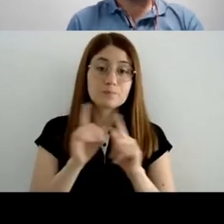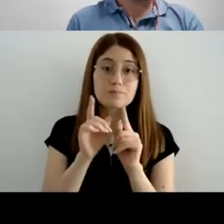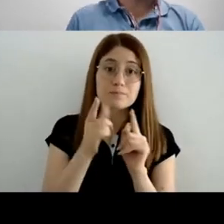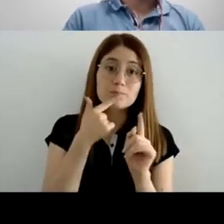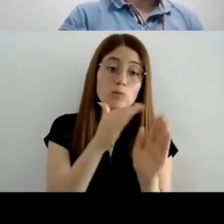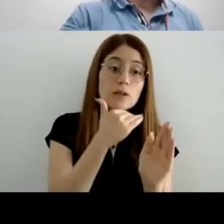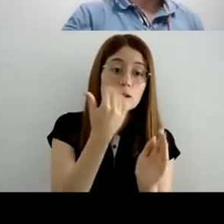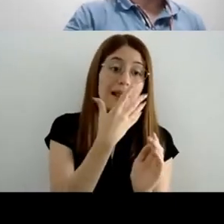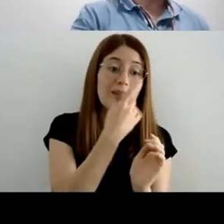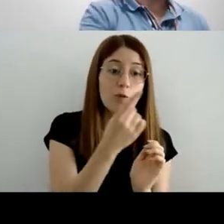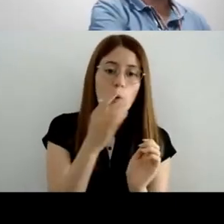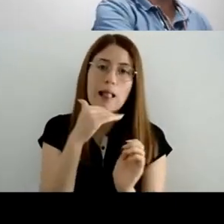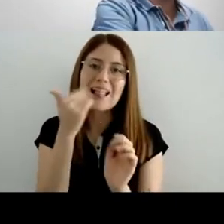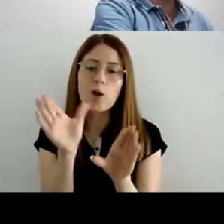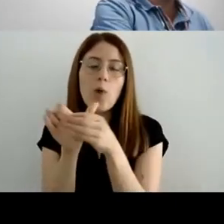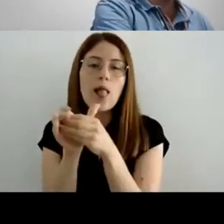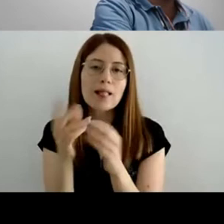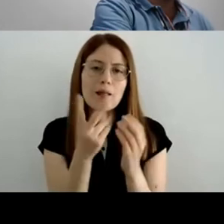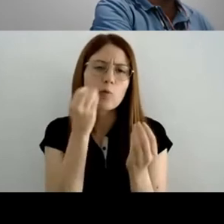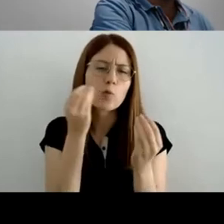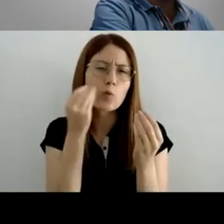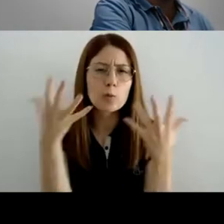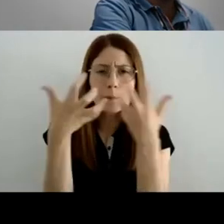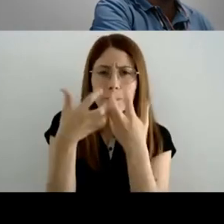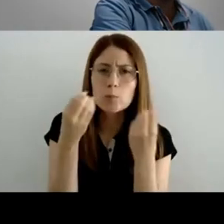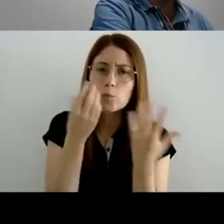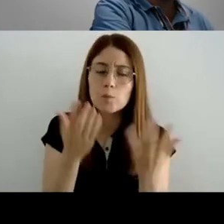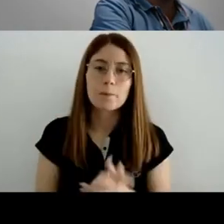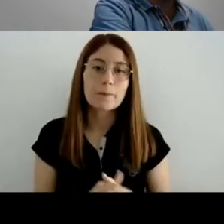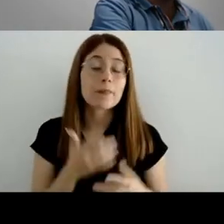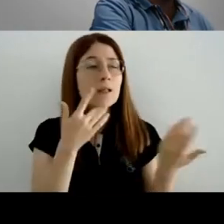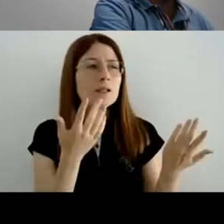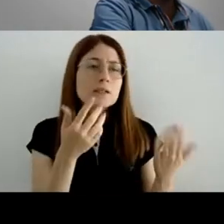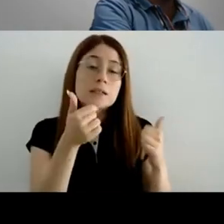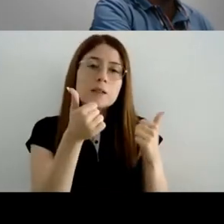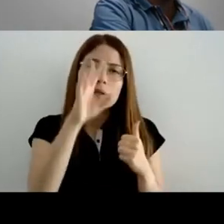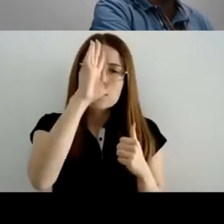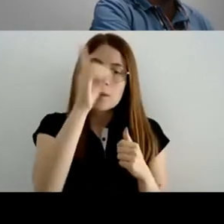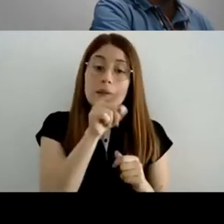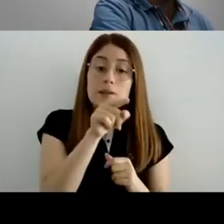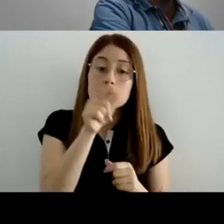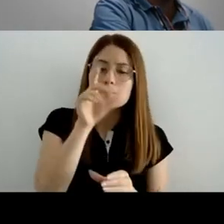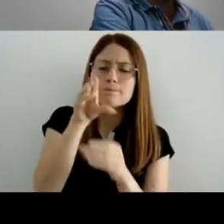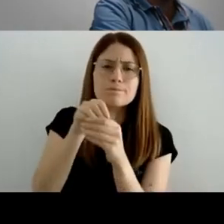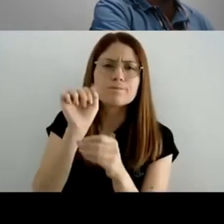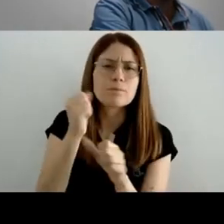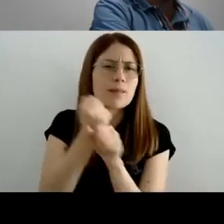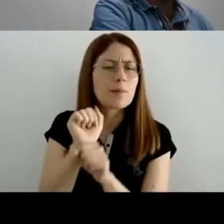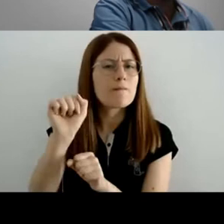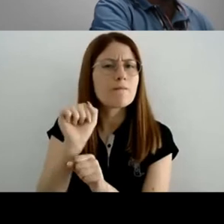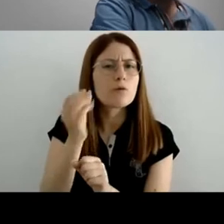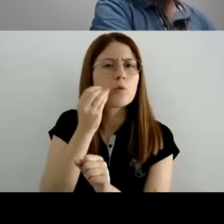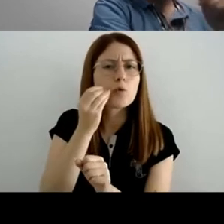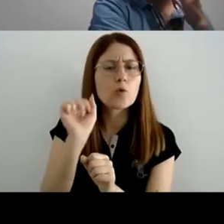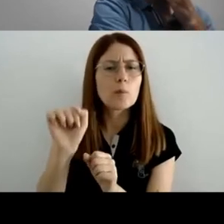individual com o talento coletivo? eu acho que cada qual saber exatamente qual é que é o papel que desempenha dentro da equipa, e nesse aspecto o nosso selecionador, na